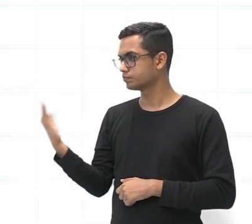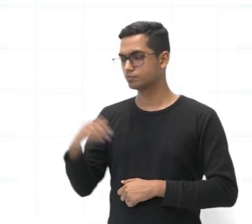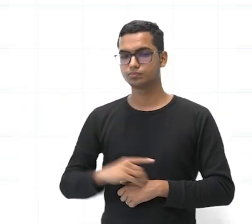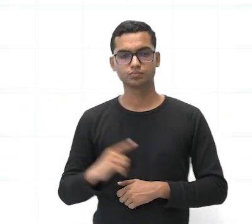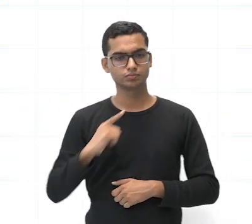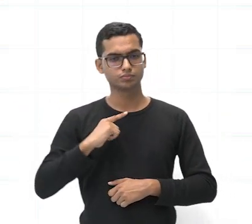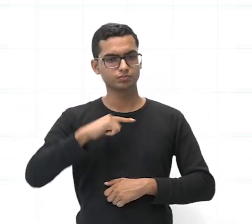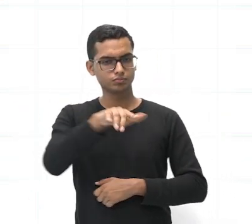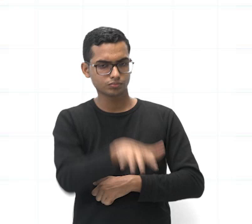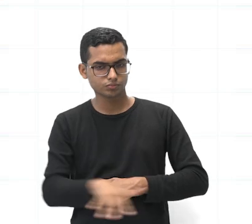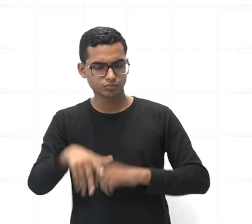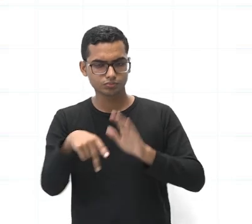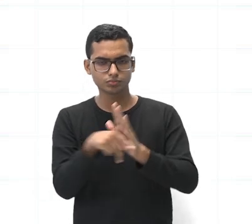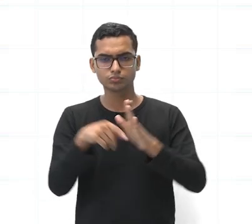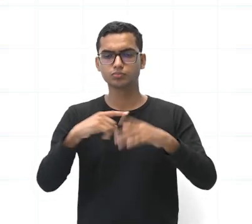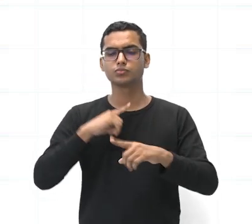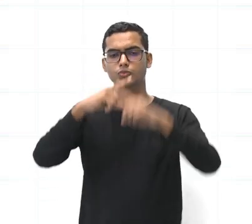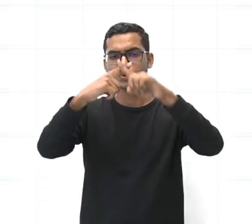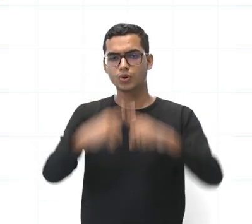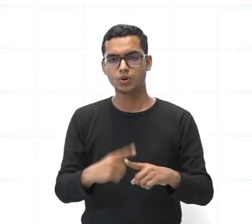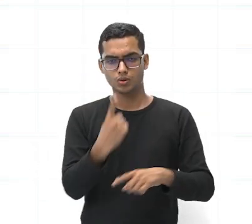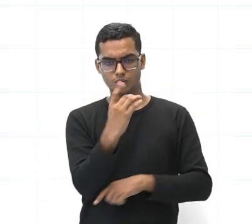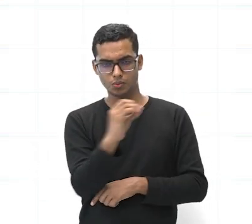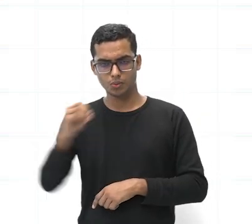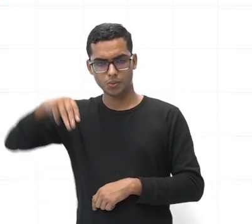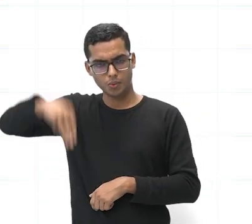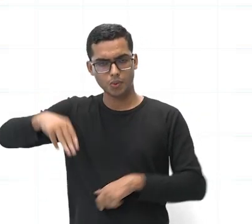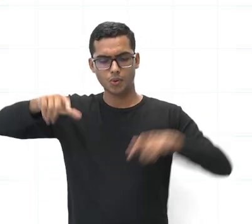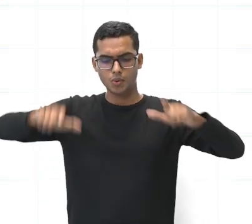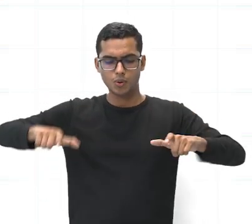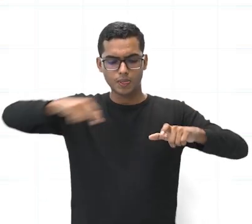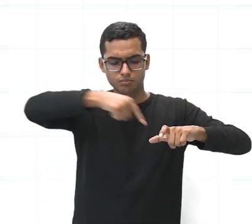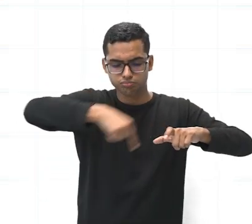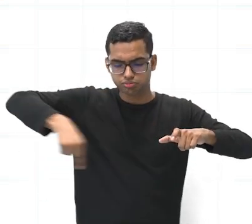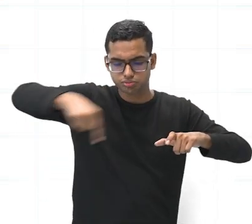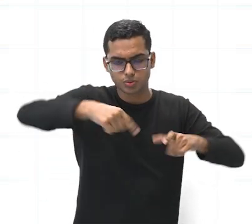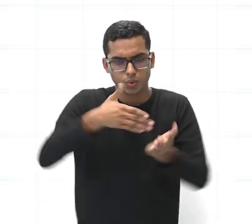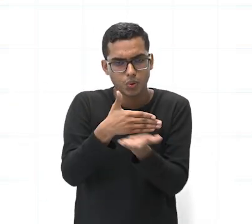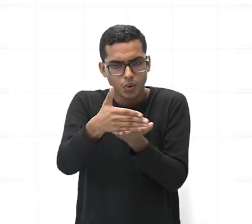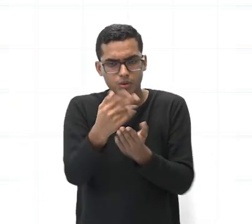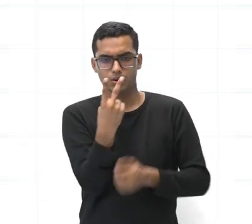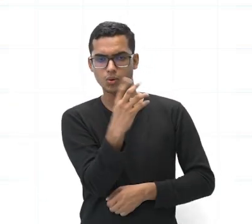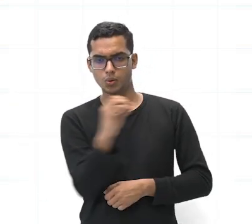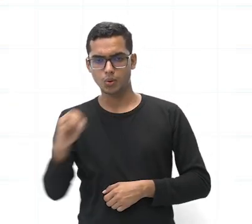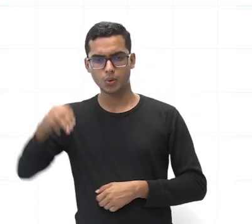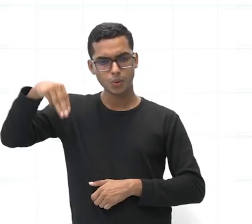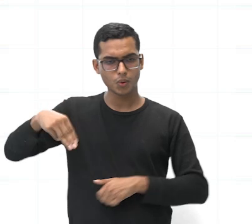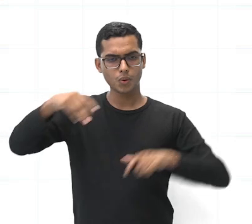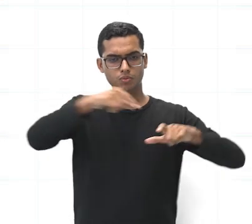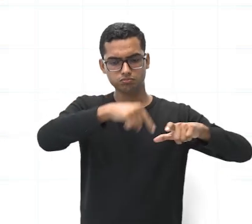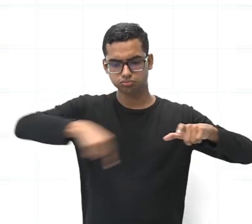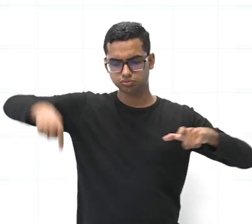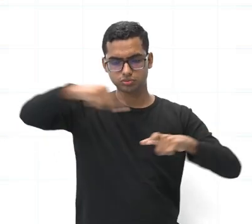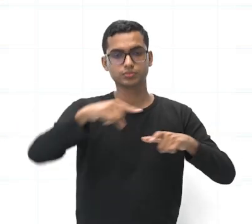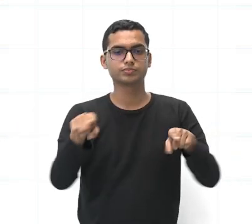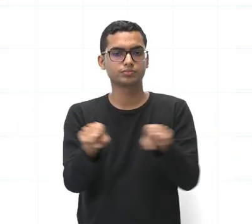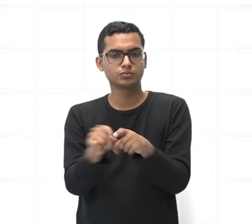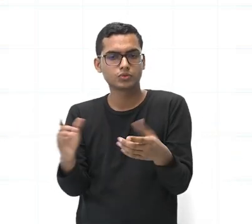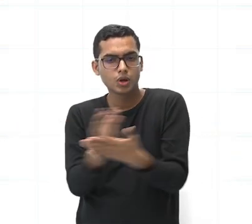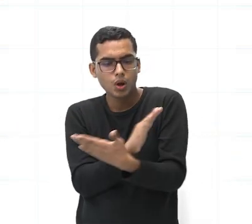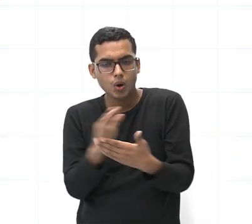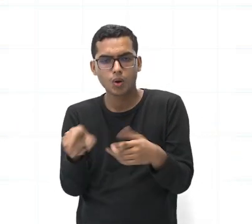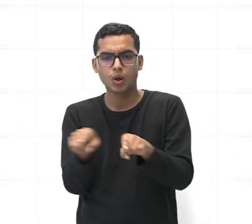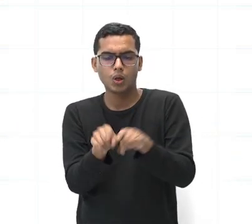100 metros ali, vai ter o início aqui da prova de 200 metros. Algumas provas de longa distância, você vai